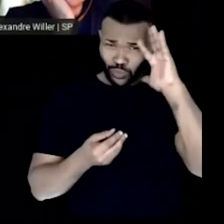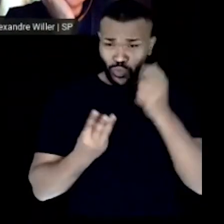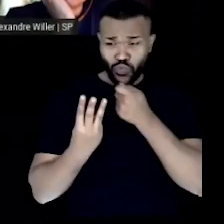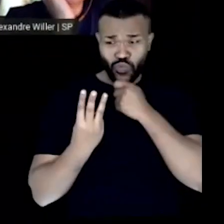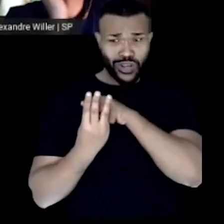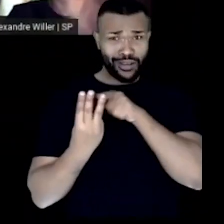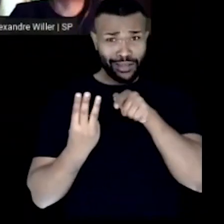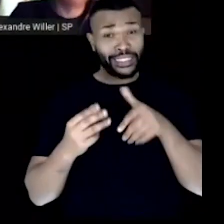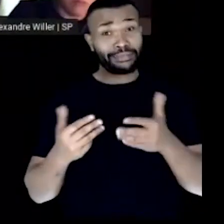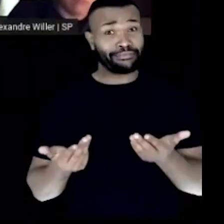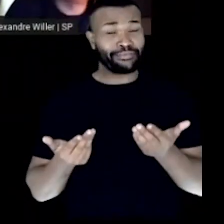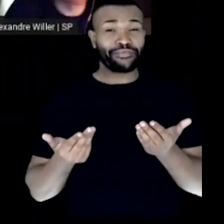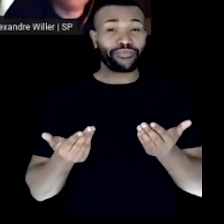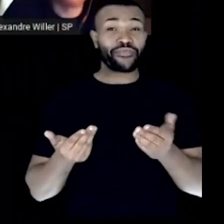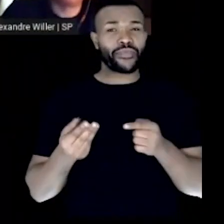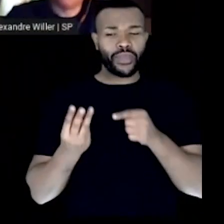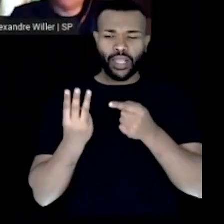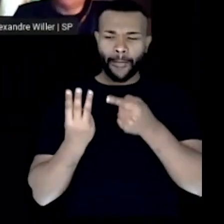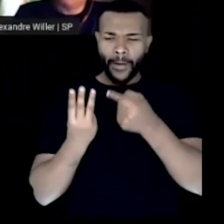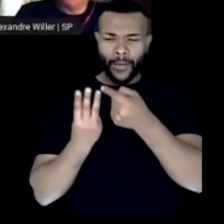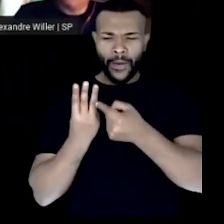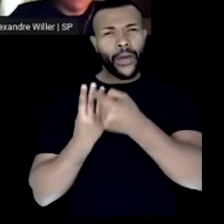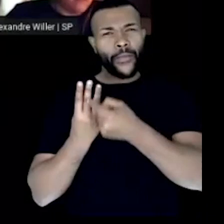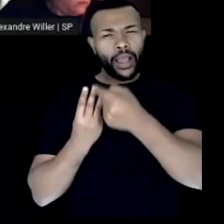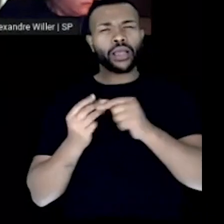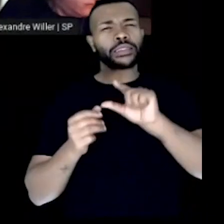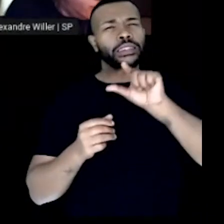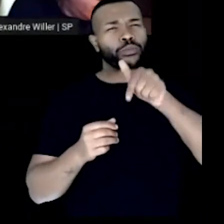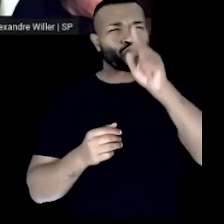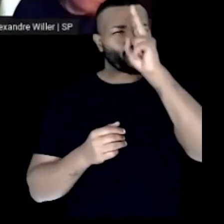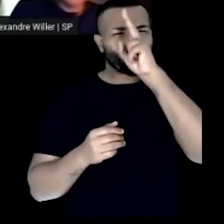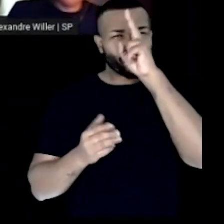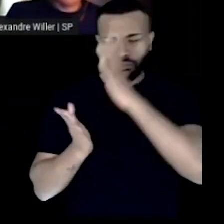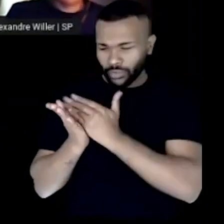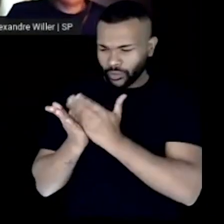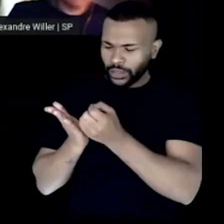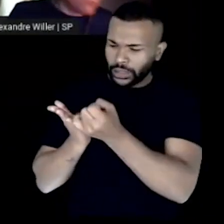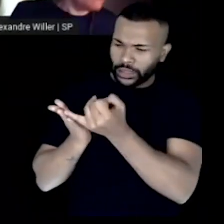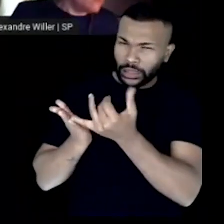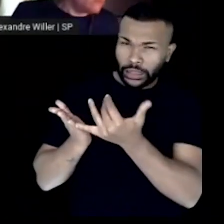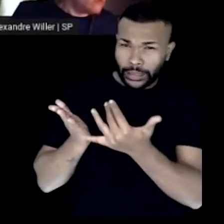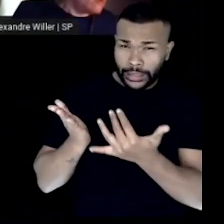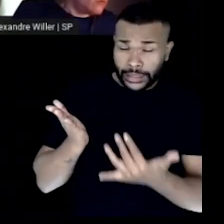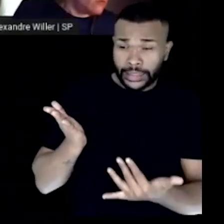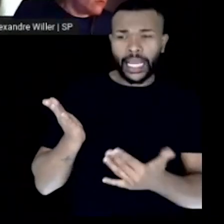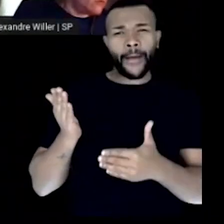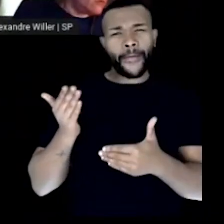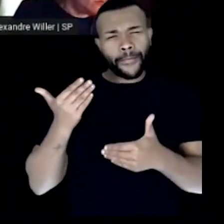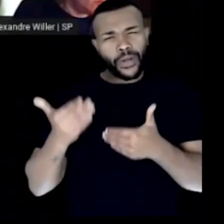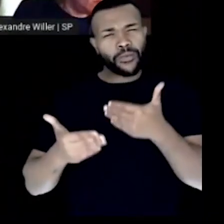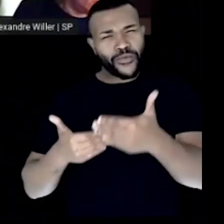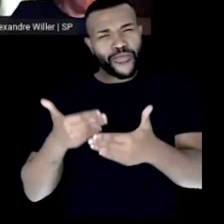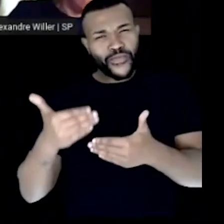ali mal resolvida, e basicamente essa discussão ela vai sendo desdobrada, né? Até chegar ao